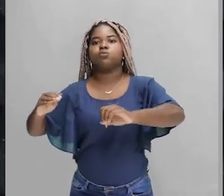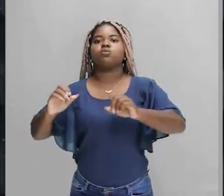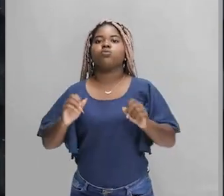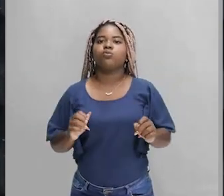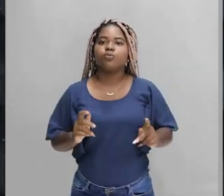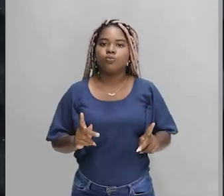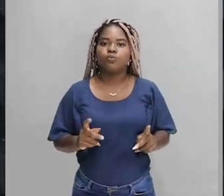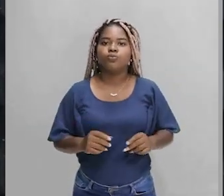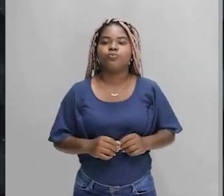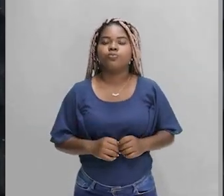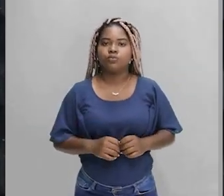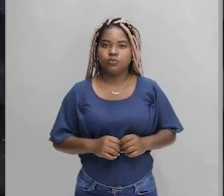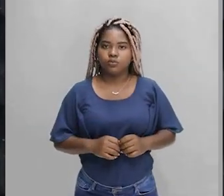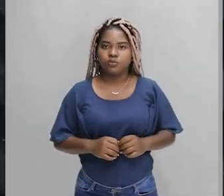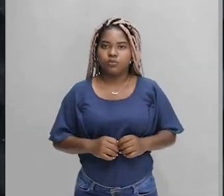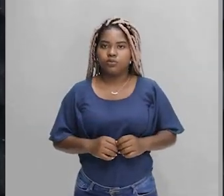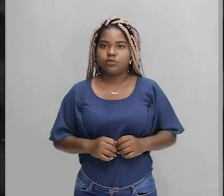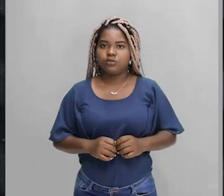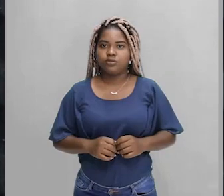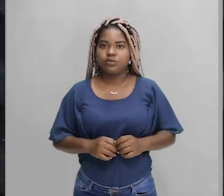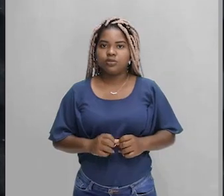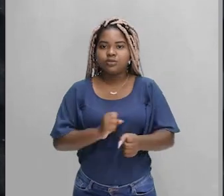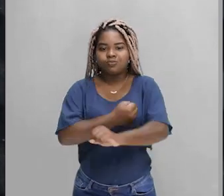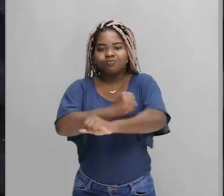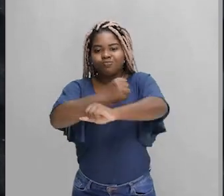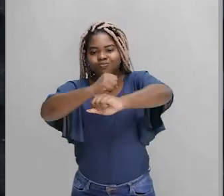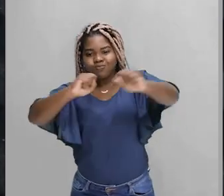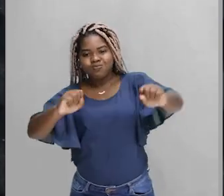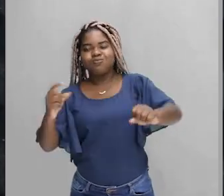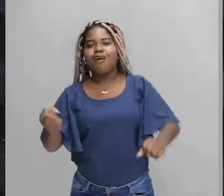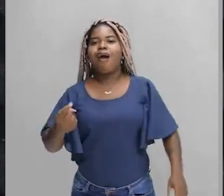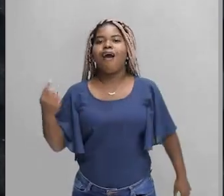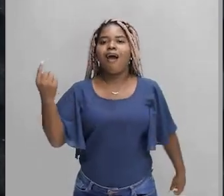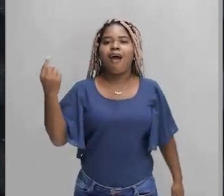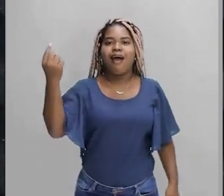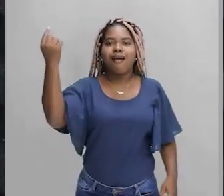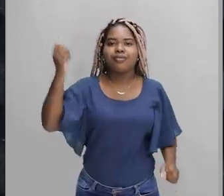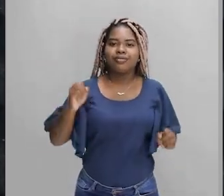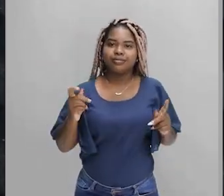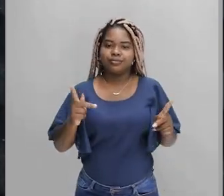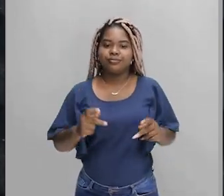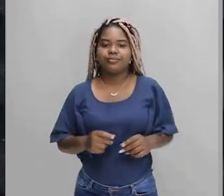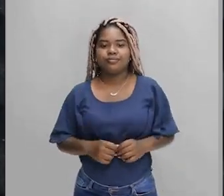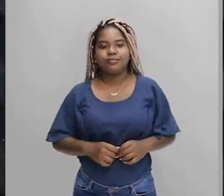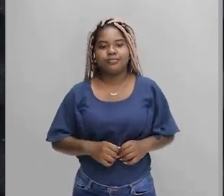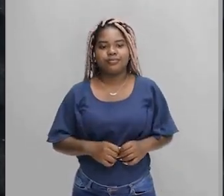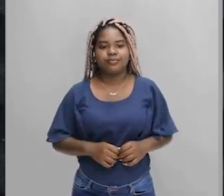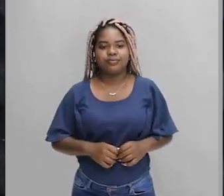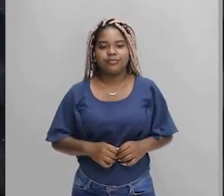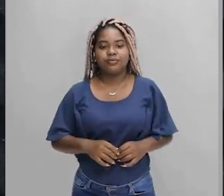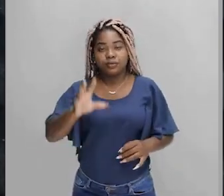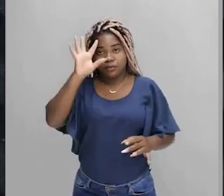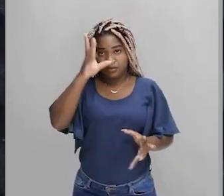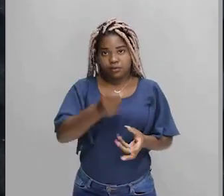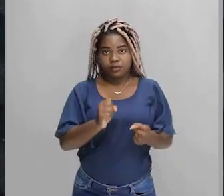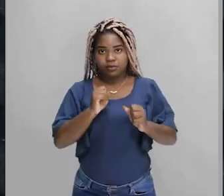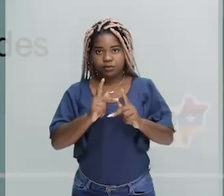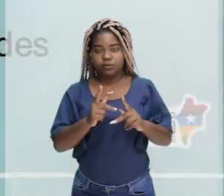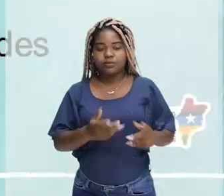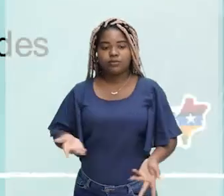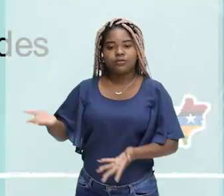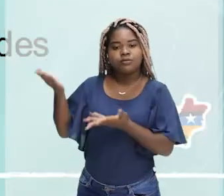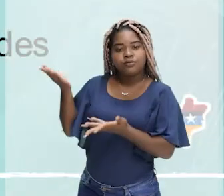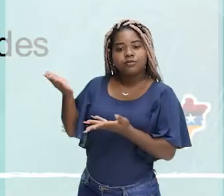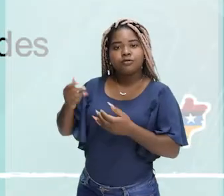áreas montanhosas, ou seja, de grande altitude, beleza? Vamos sintetizar esse raciocínio aqui? Então vamos lá, ó.